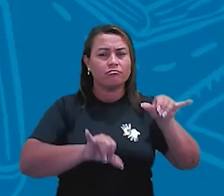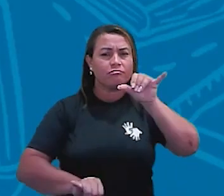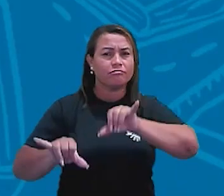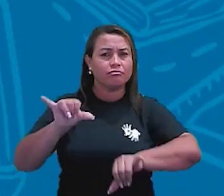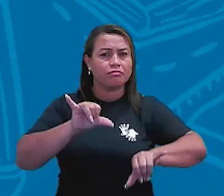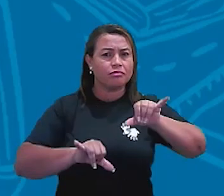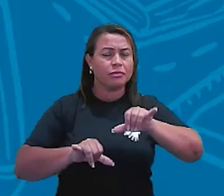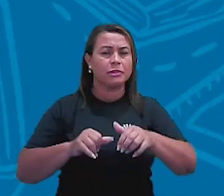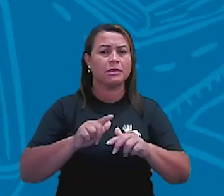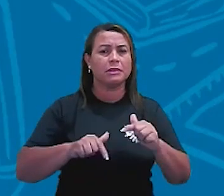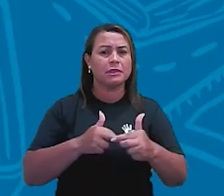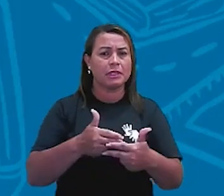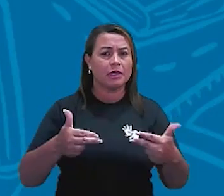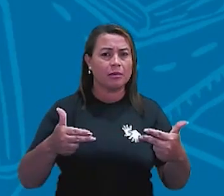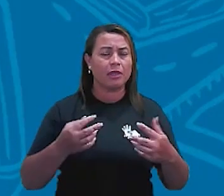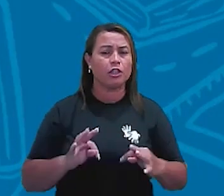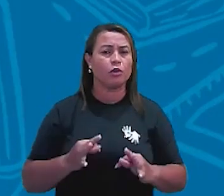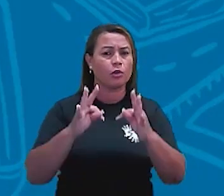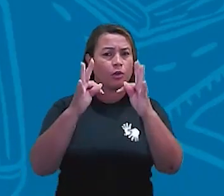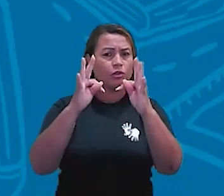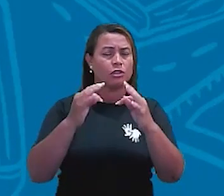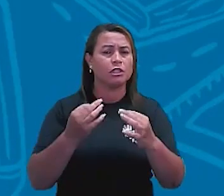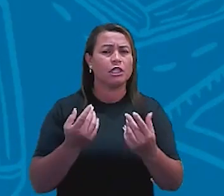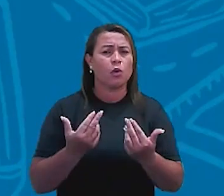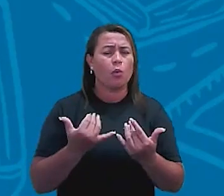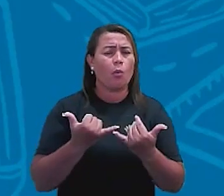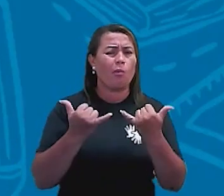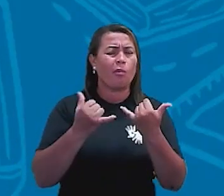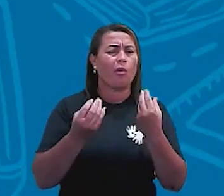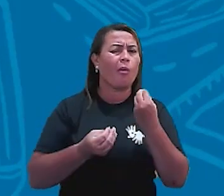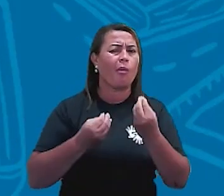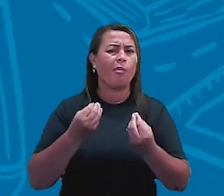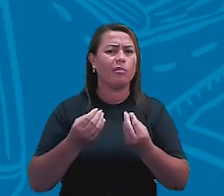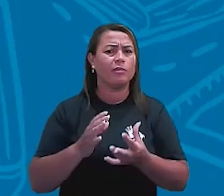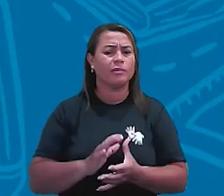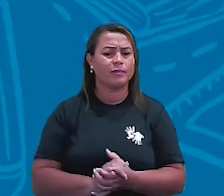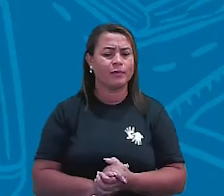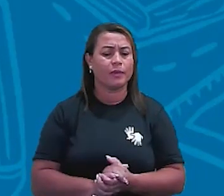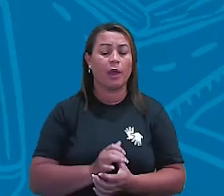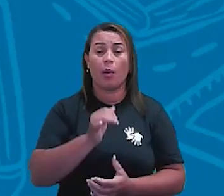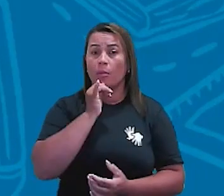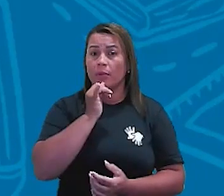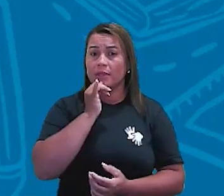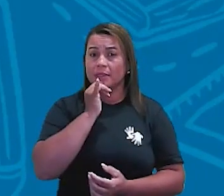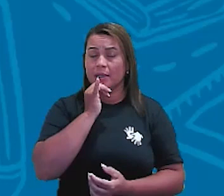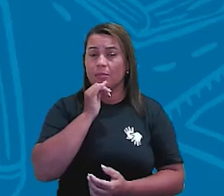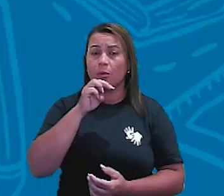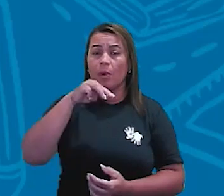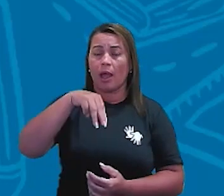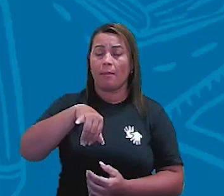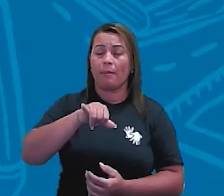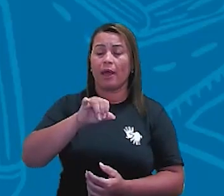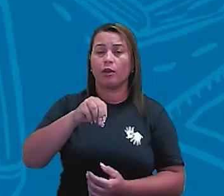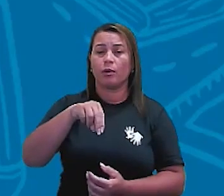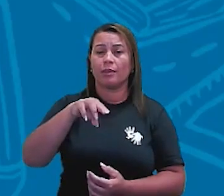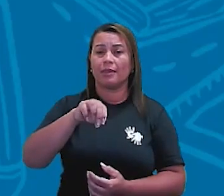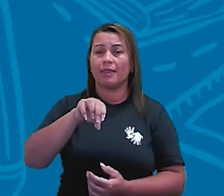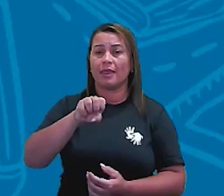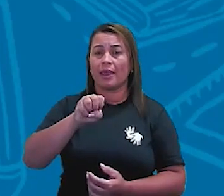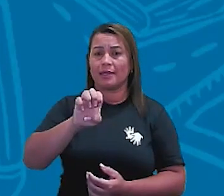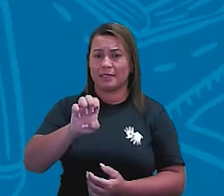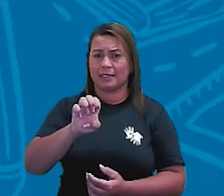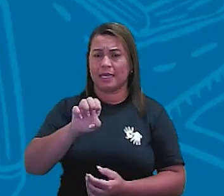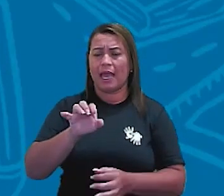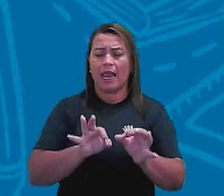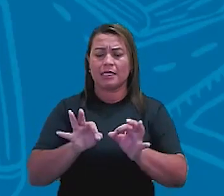os alimentos com tecnologia de fabricação semelhante. Então, o que seria isso? Né? Por exemplo, a maionese. A gente sabe que a maionese é preparada com